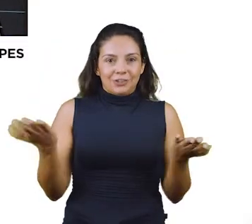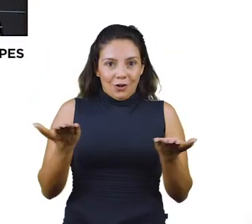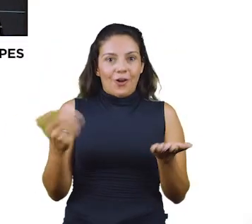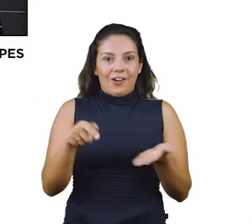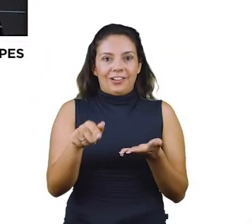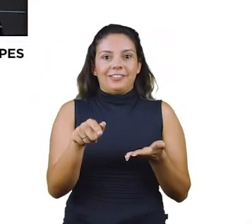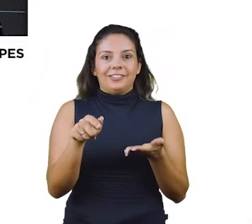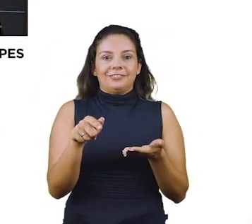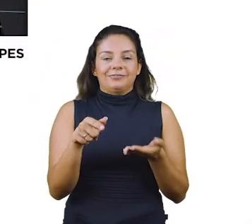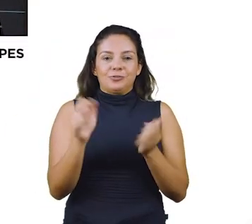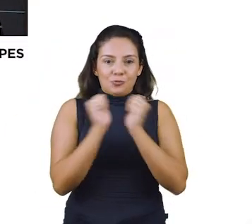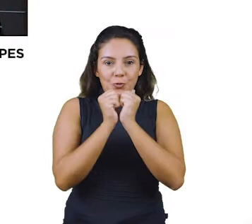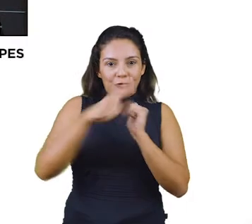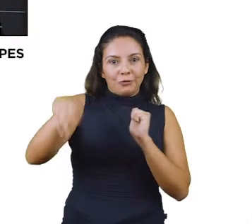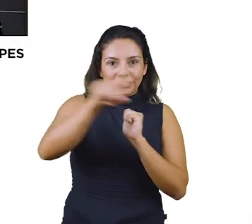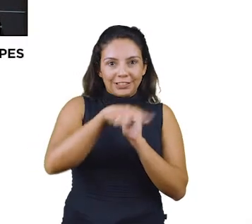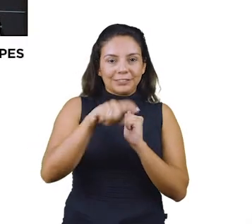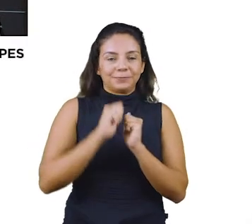participação aqui com vocês.